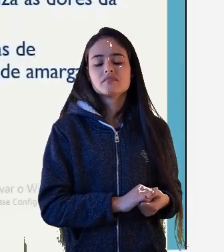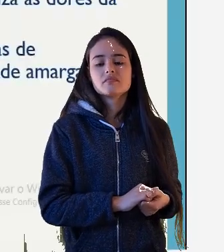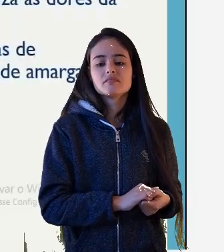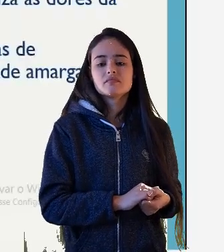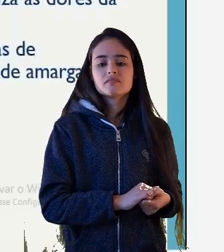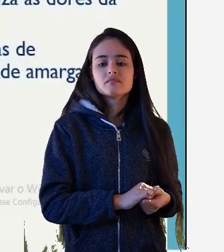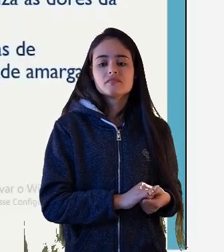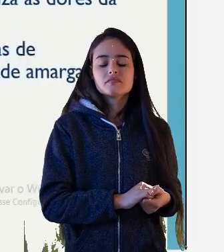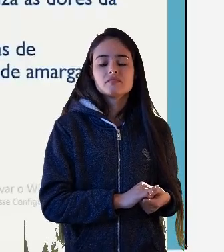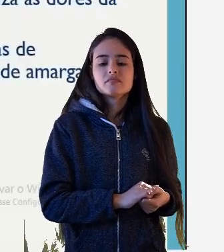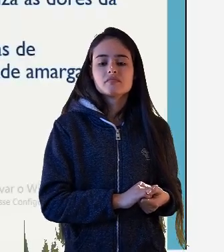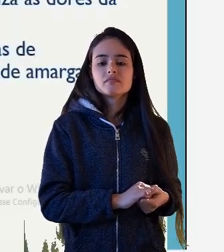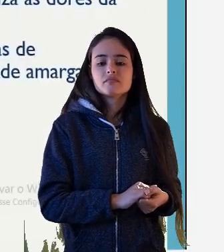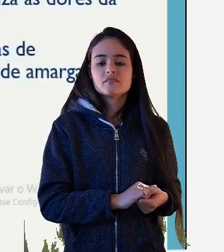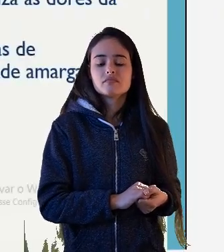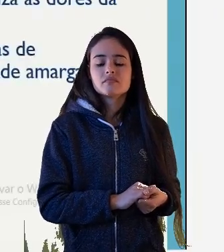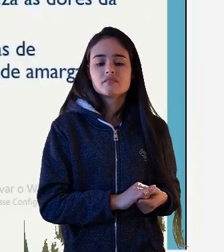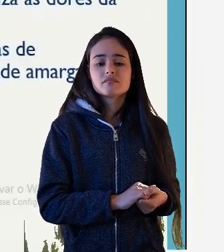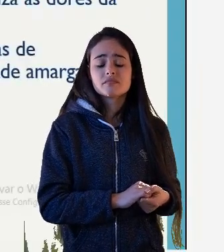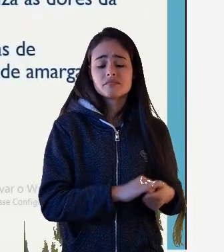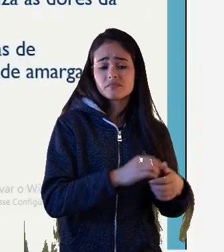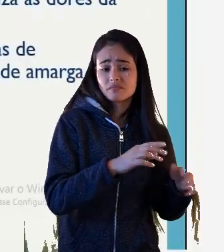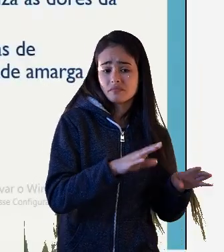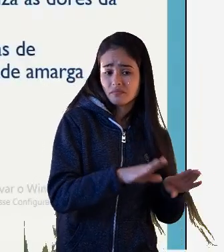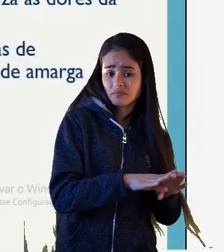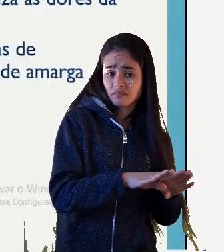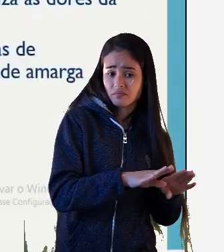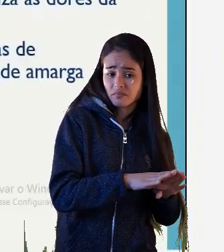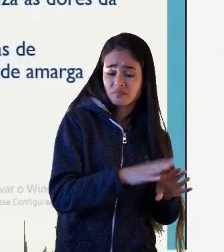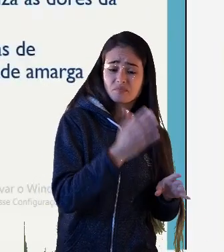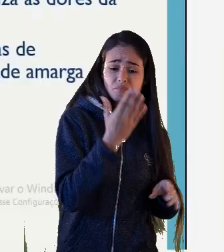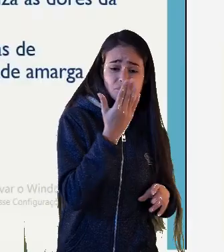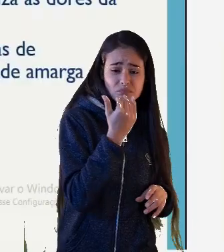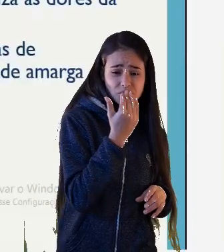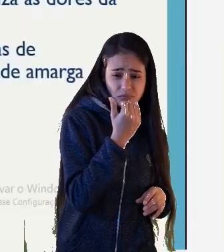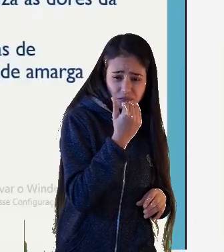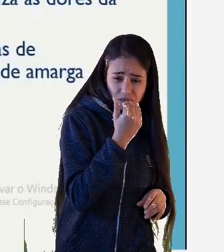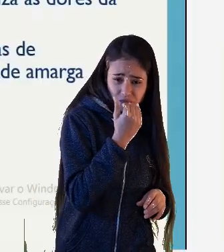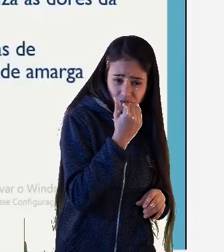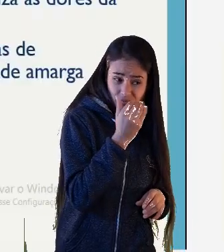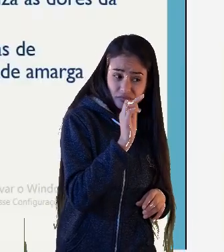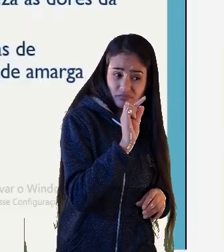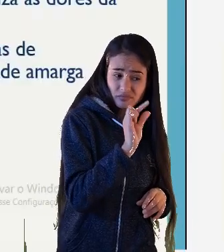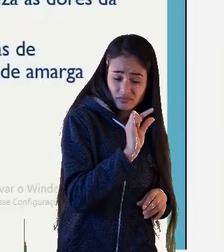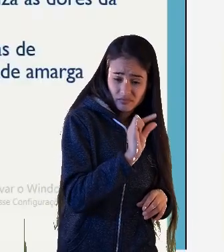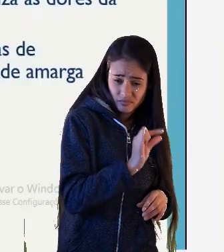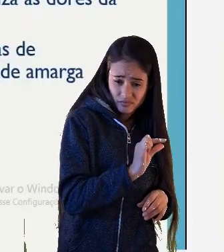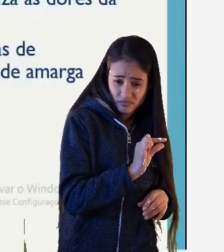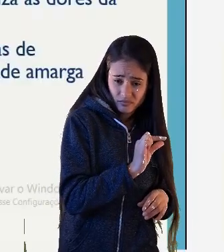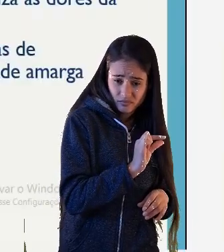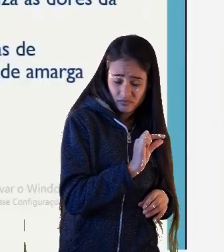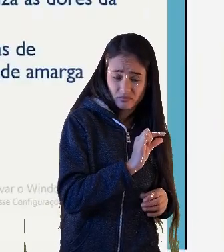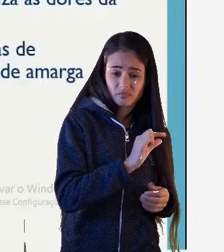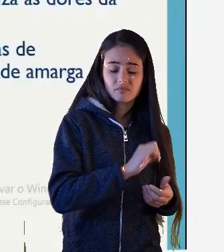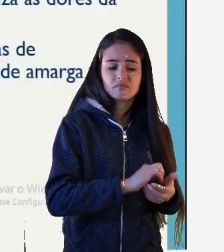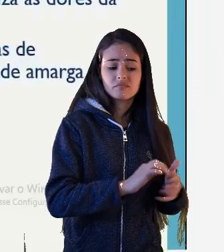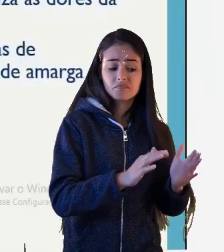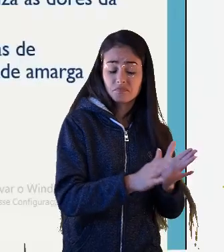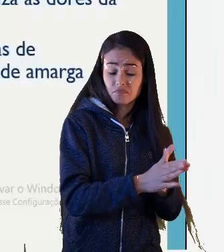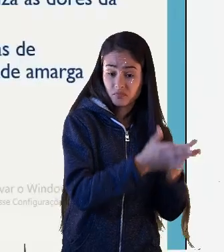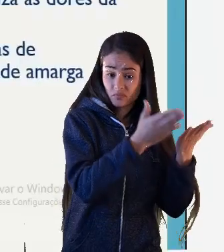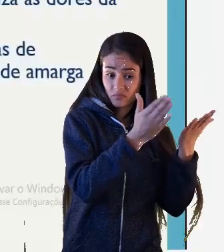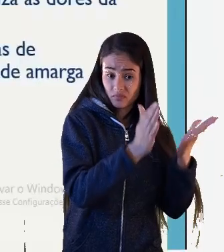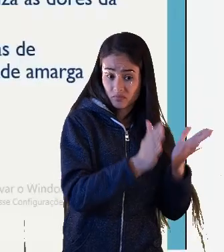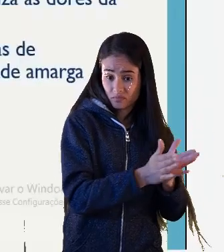literatura afro-brasileira do século XX, né, no meio do século XX, ali, de segunda metade do século XX, do